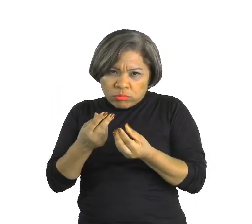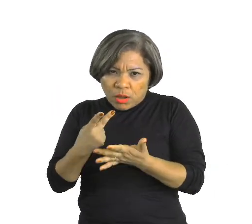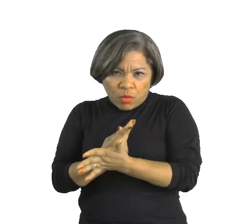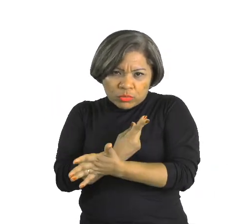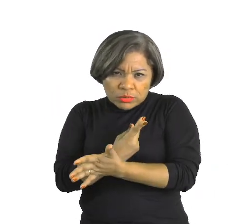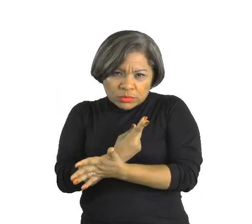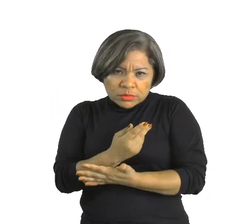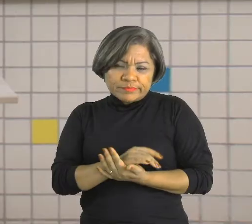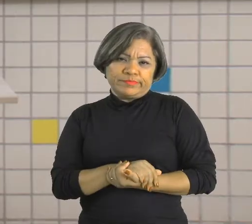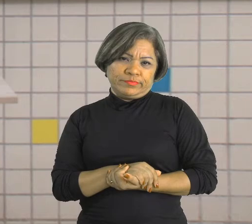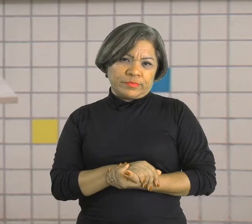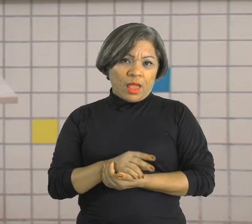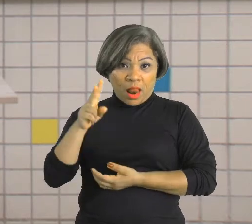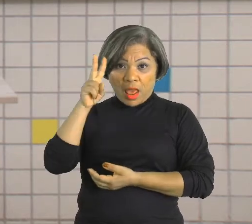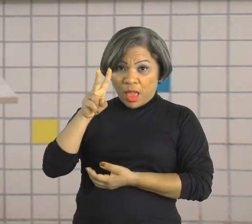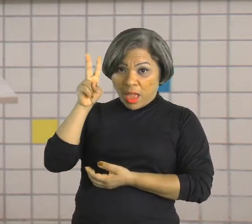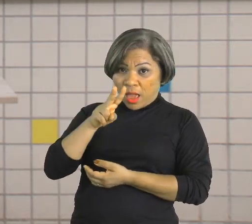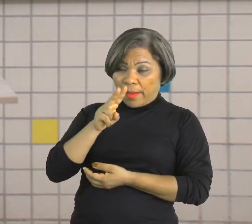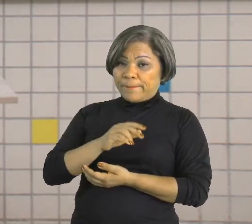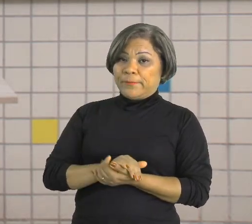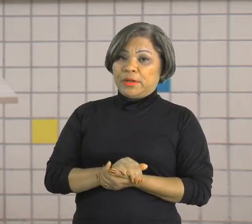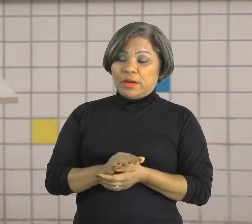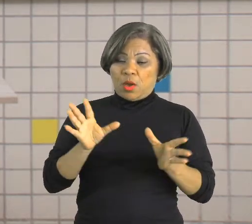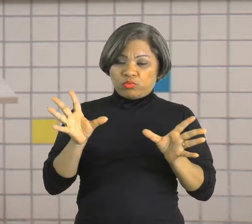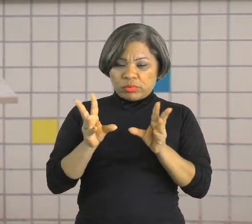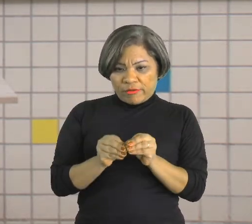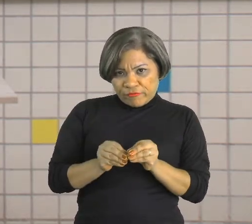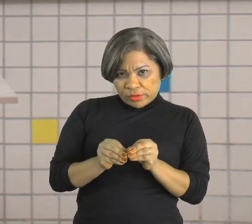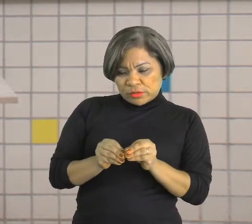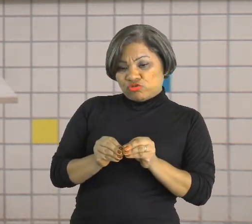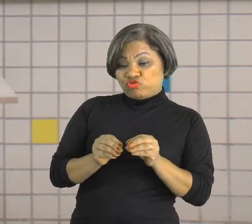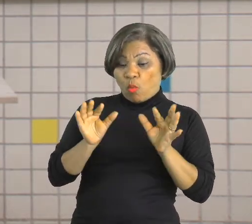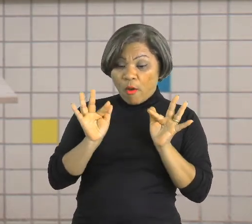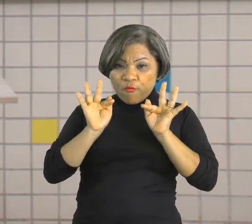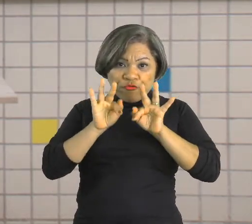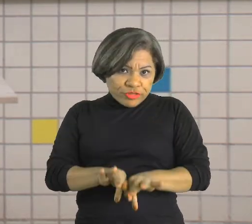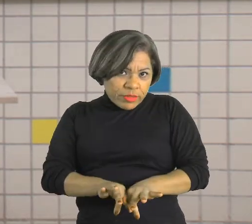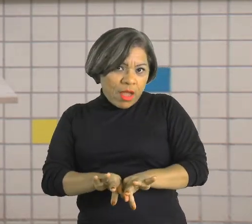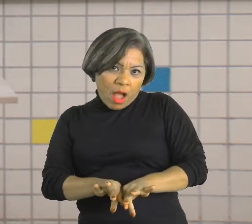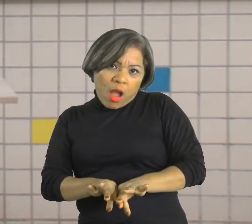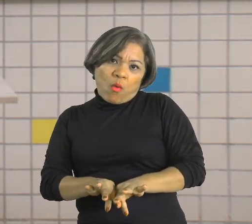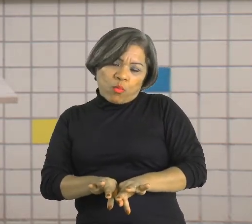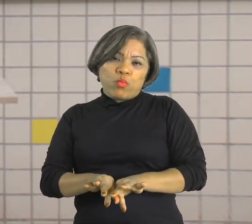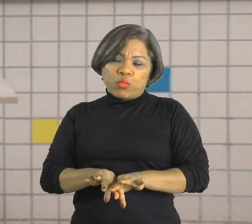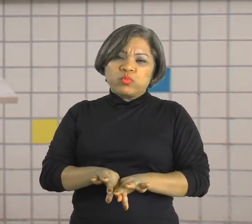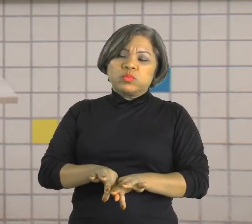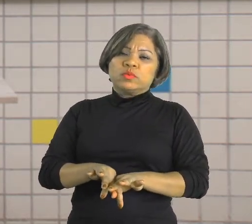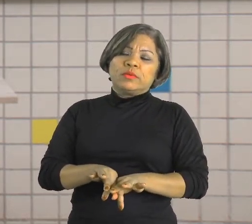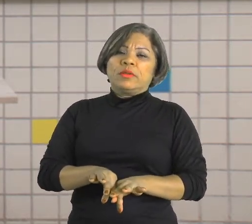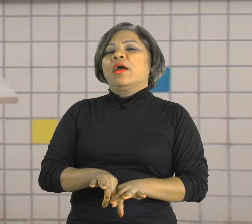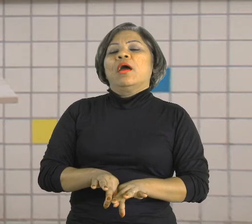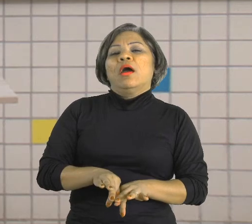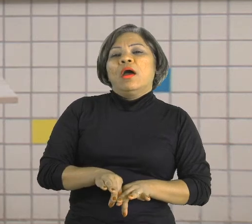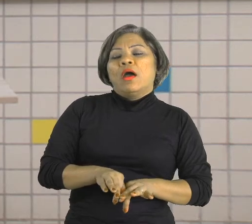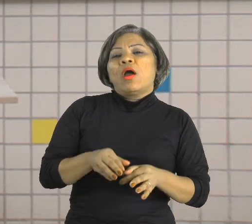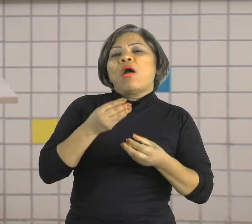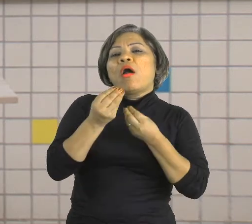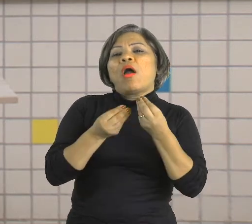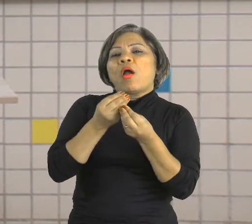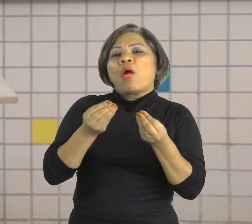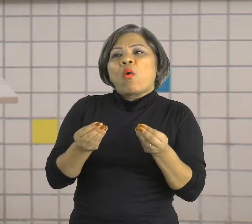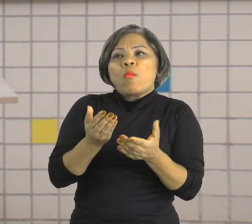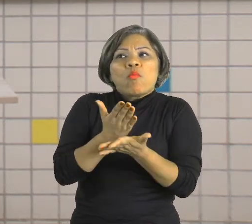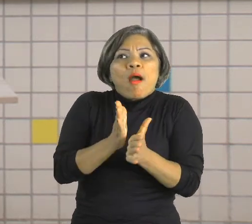final da história? É como a história se encerra, né? Então, o desfecho. Como se encerrou essa